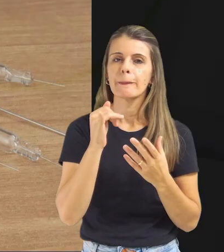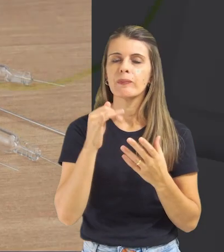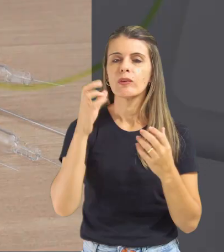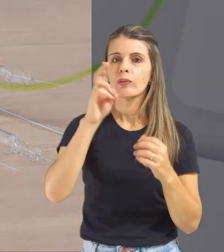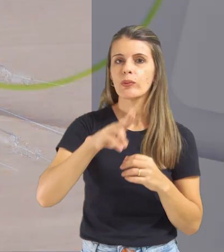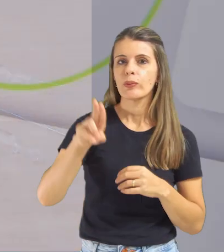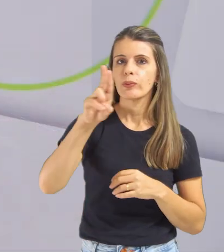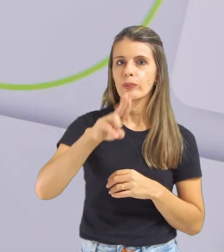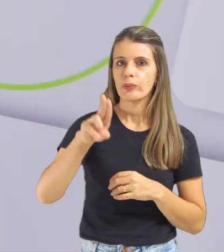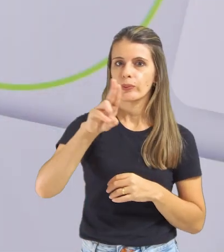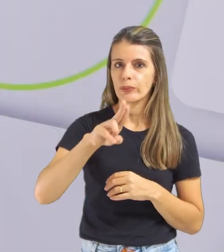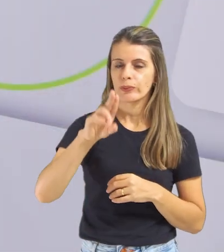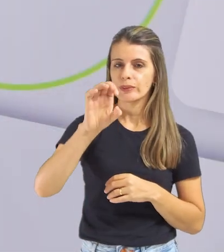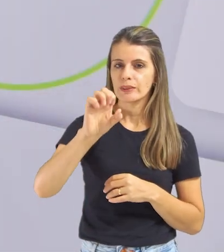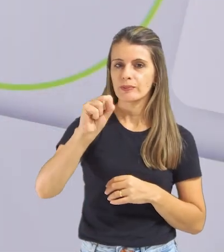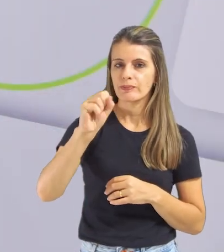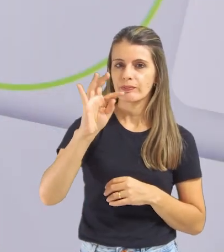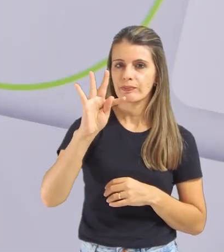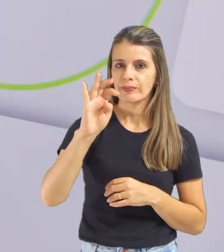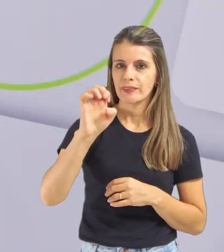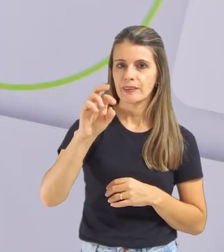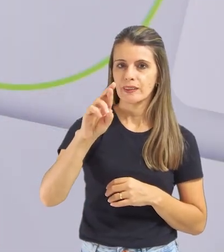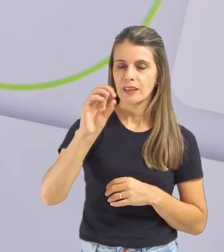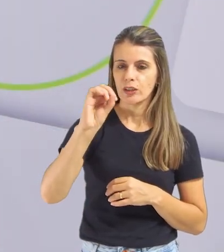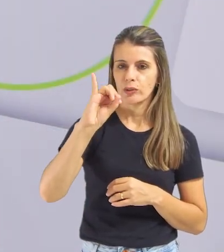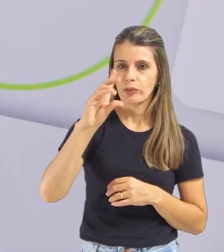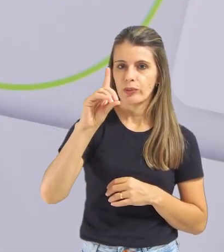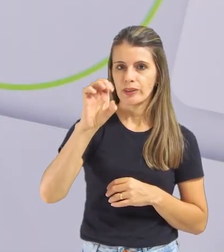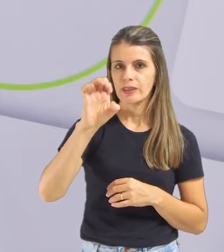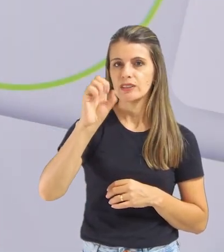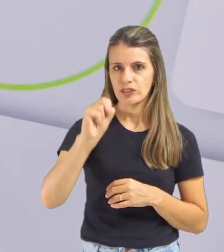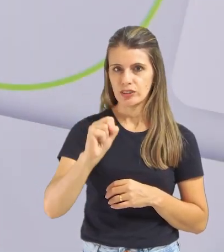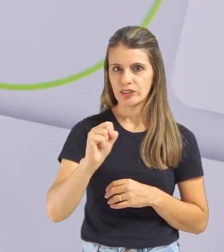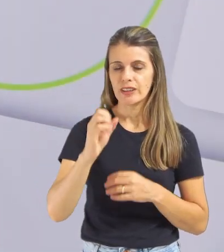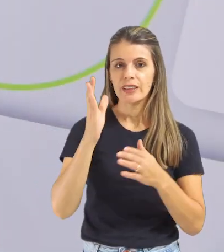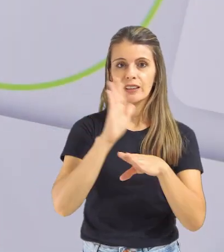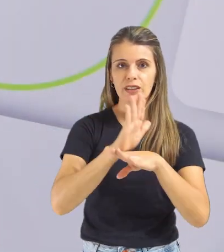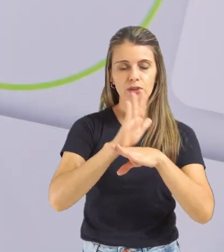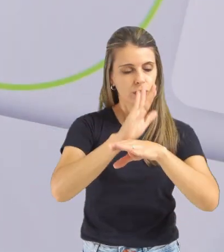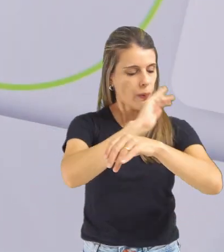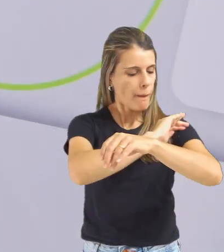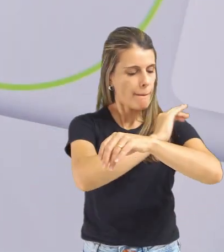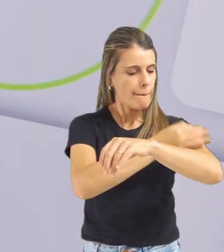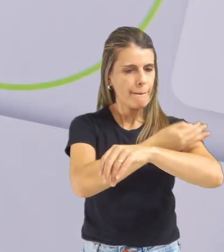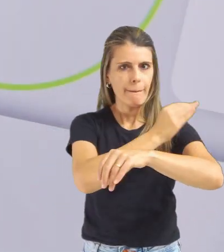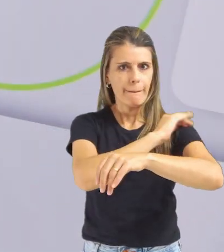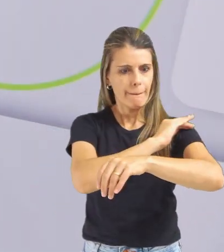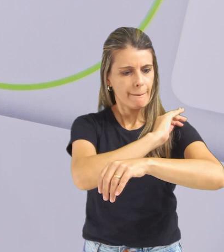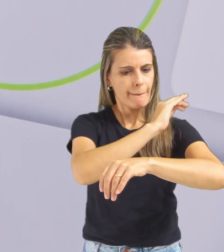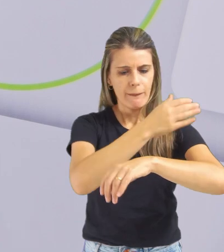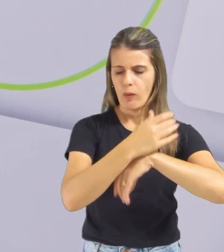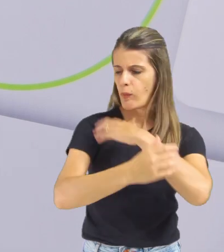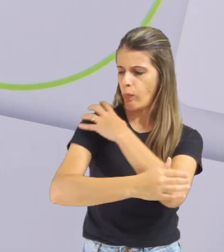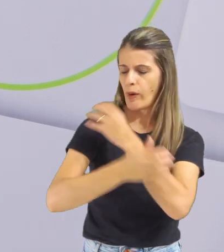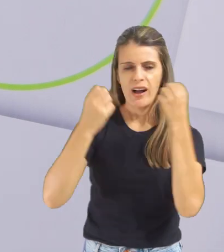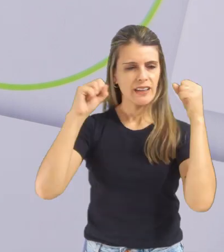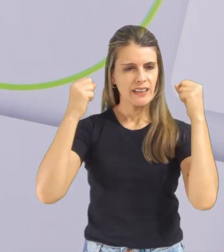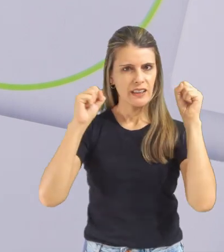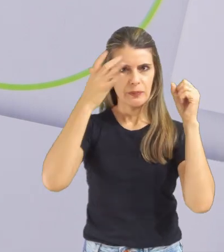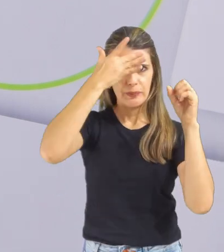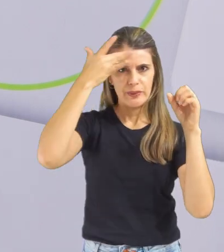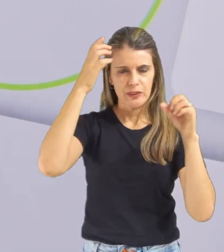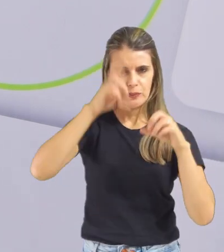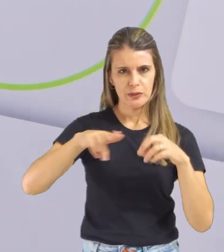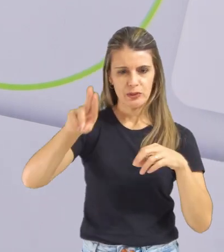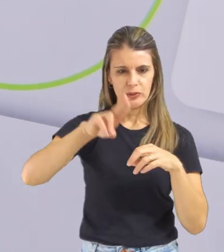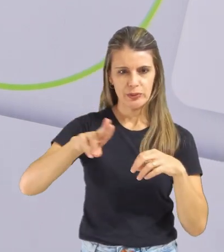de esteroides neoanabolizantes para aumentar a massa muscular. É algo que tem